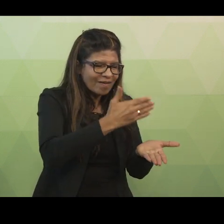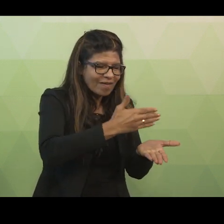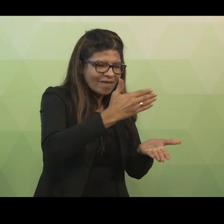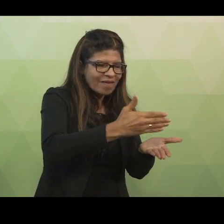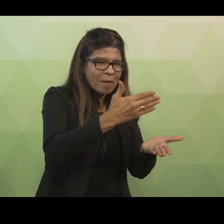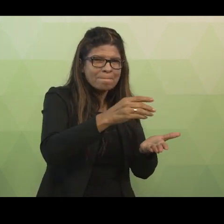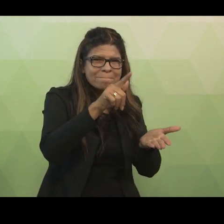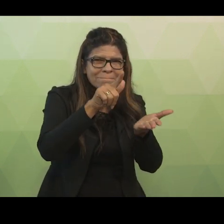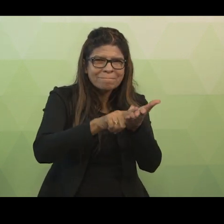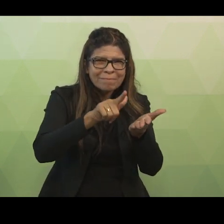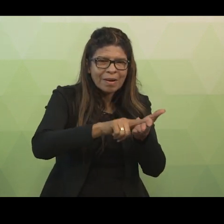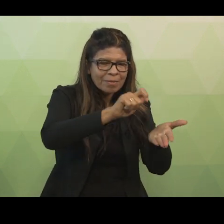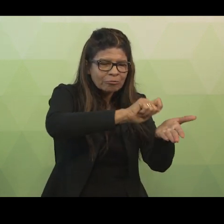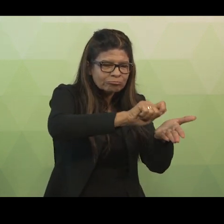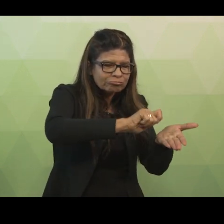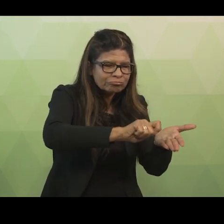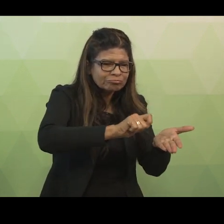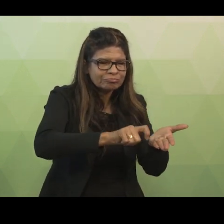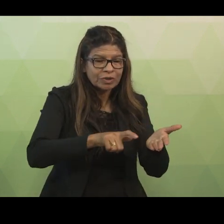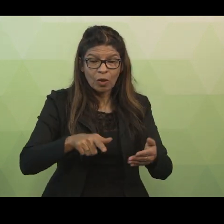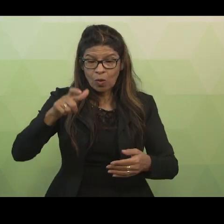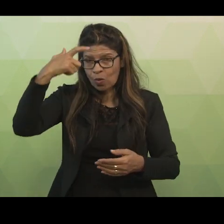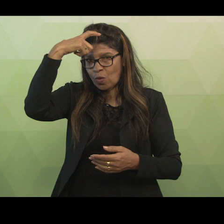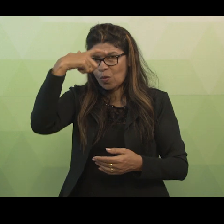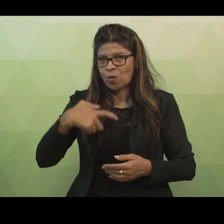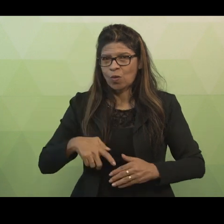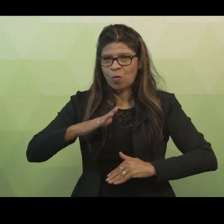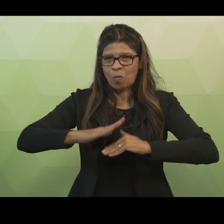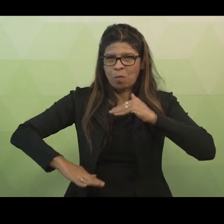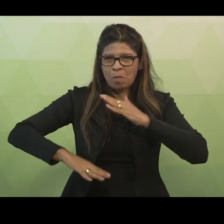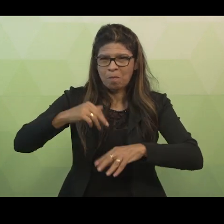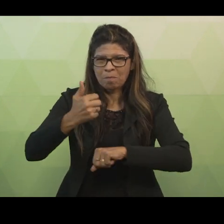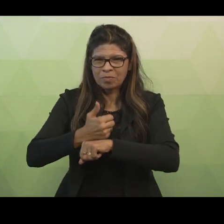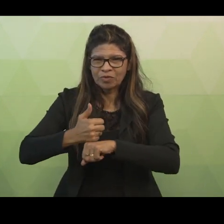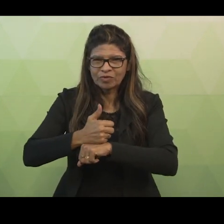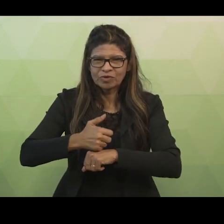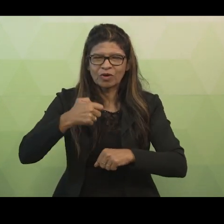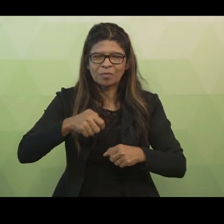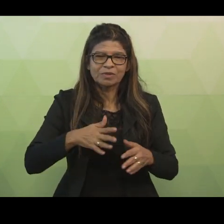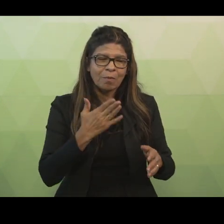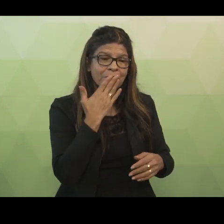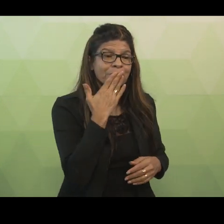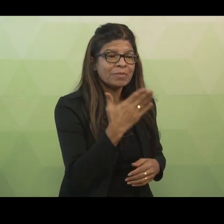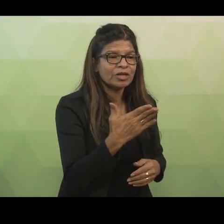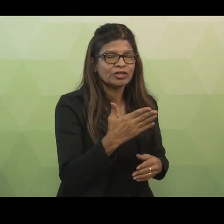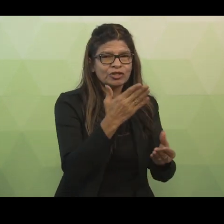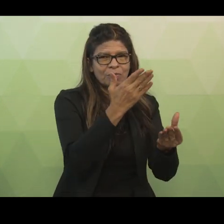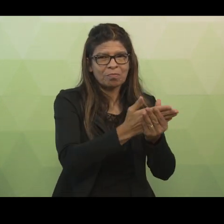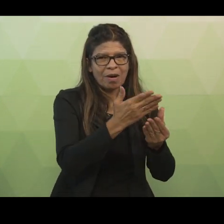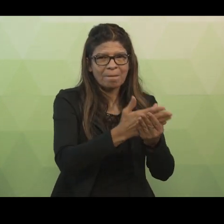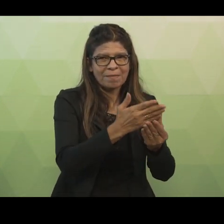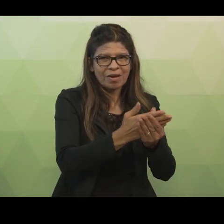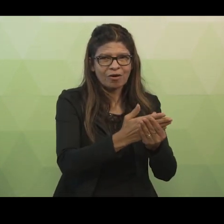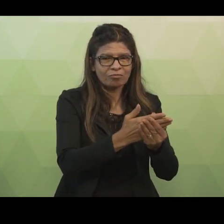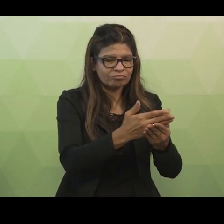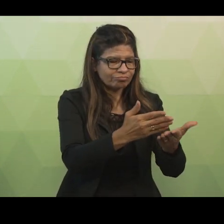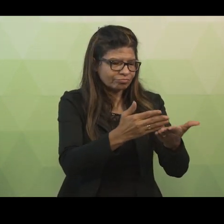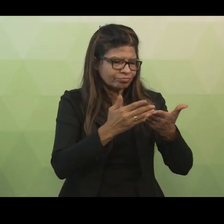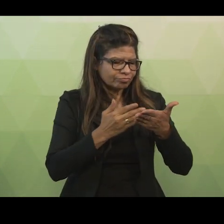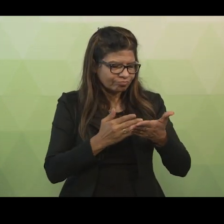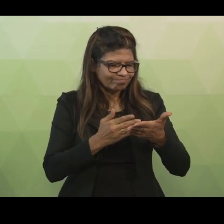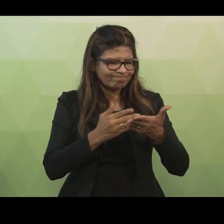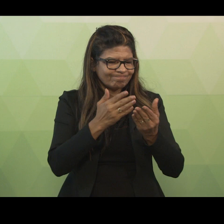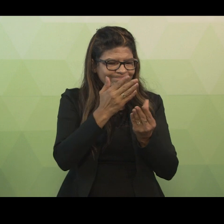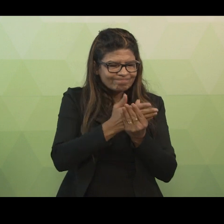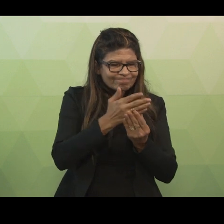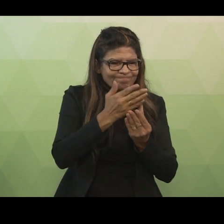o sistema realize o cálculo e retorne com esse valor. Por exemplo, caso seja definida uma multa de R$1 por dia por